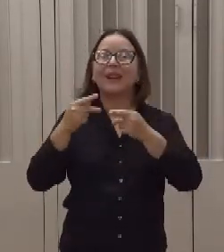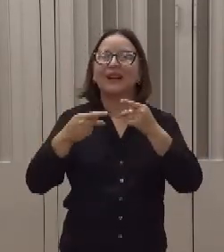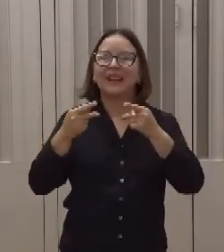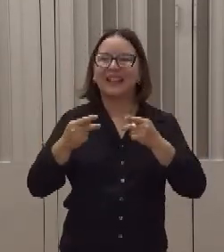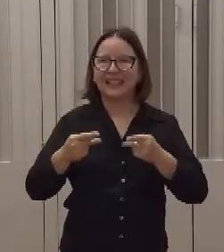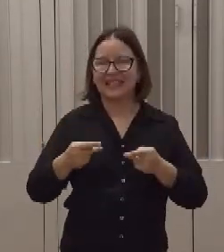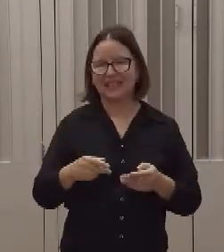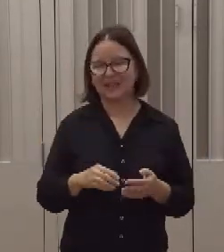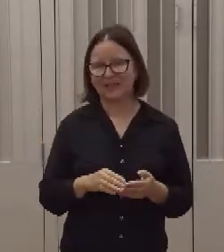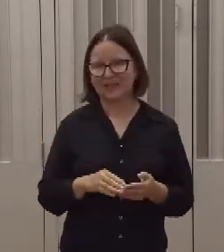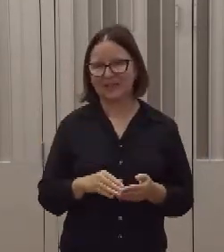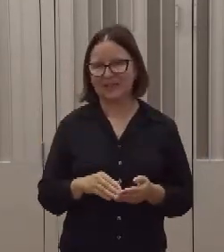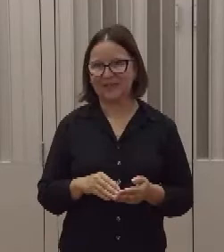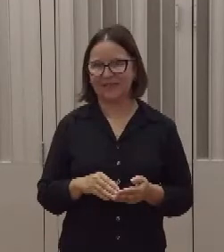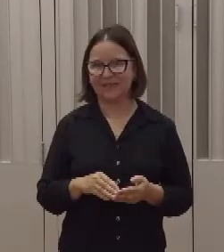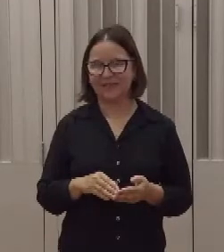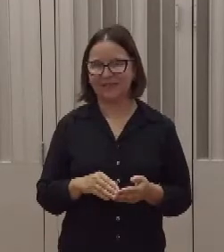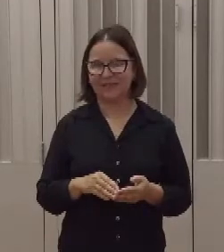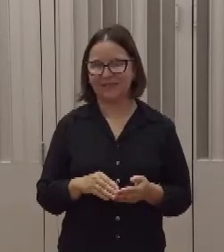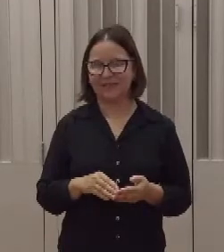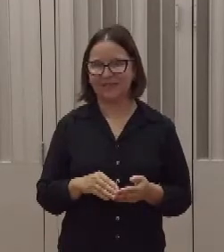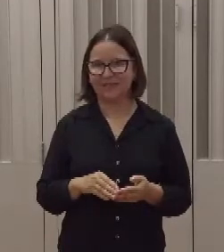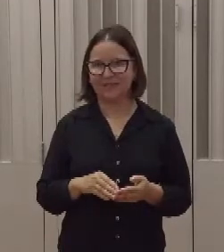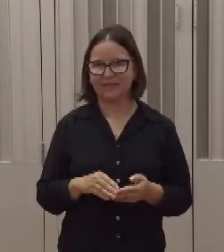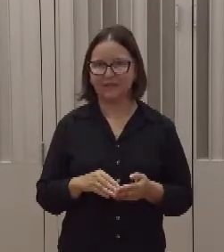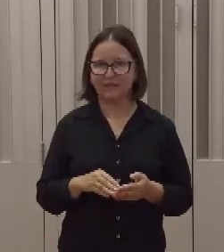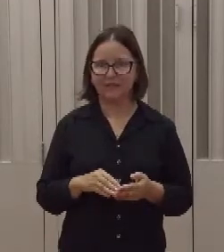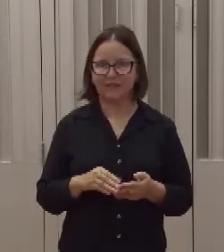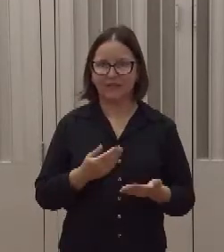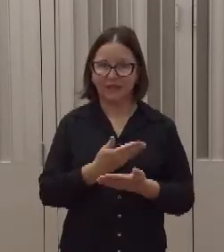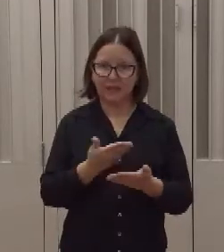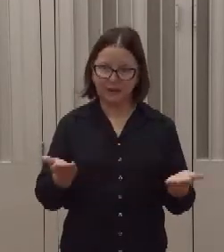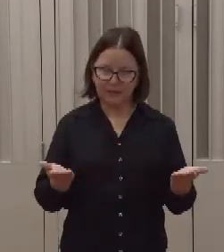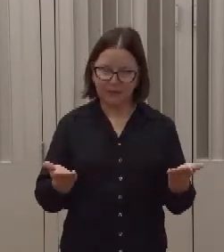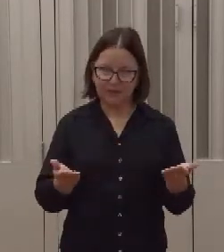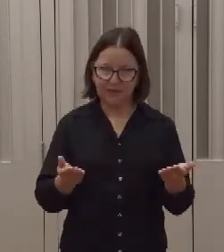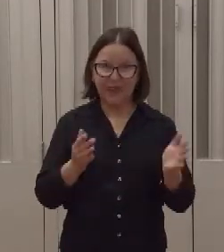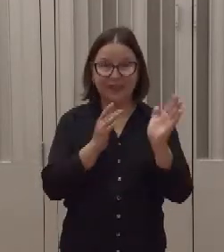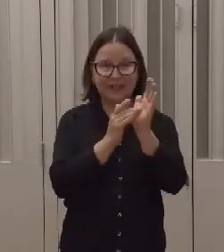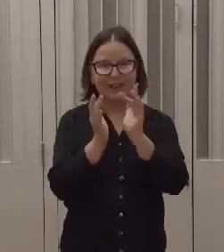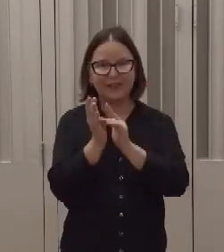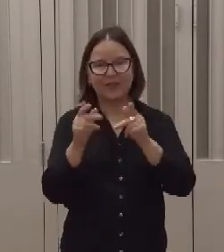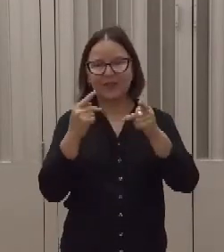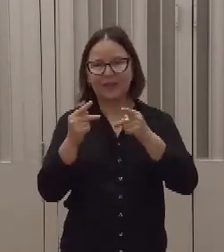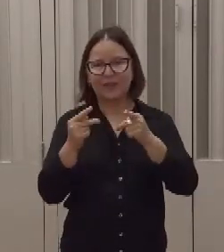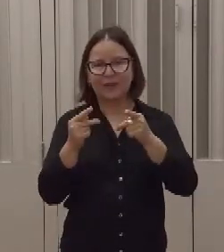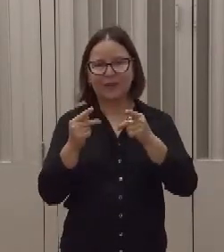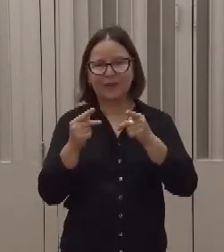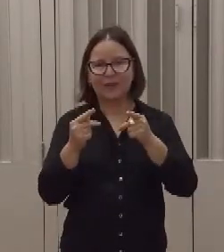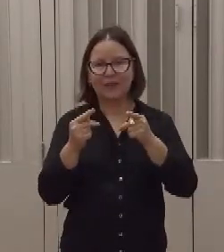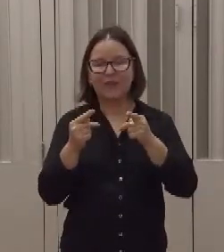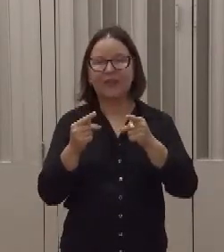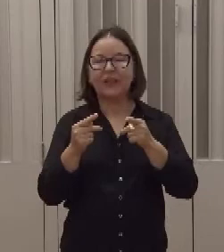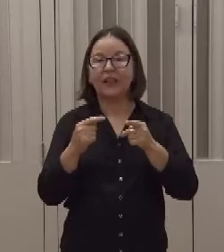Meus irmãos, Jesus disse, eis que faço novas todas as coisas.